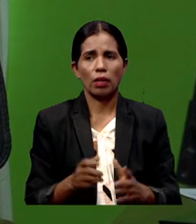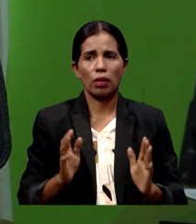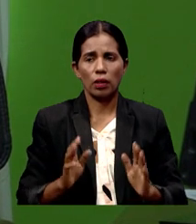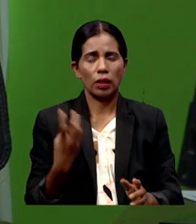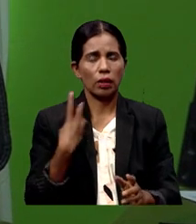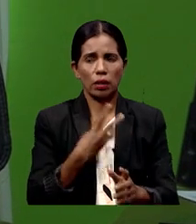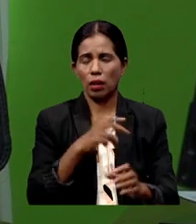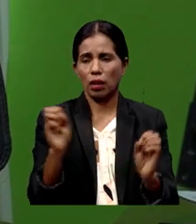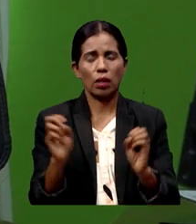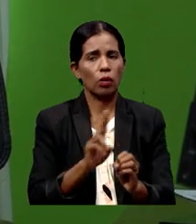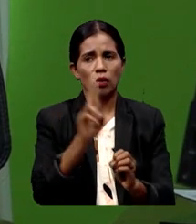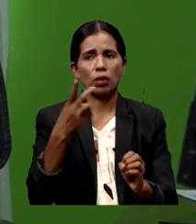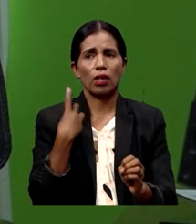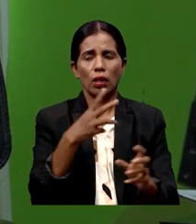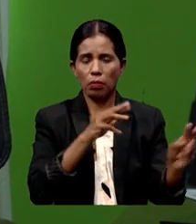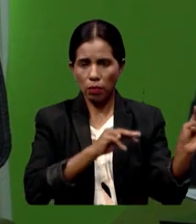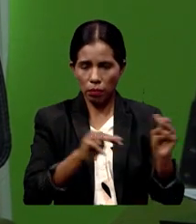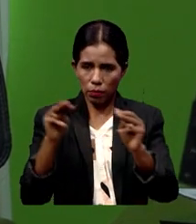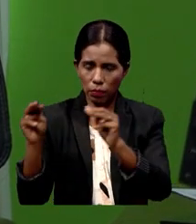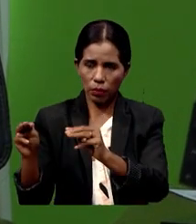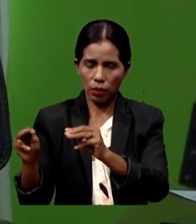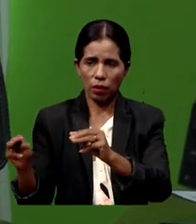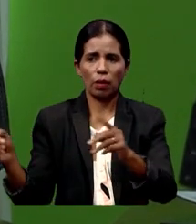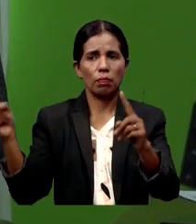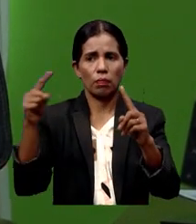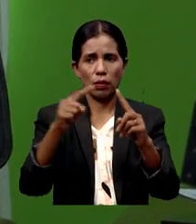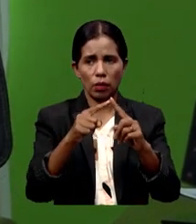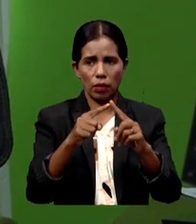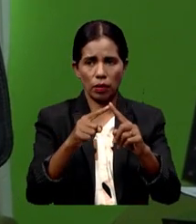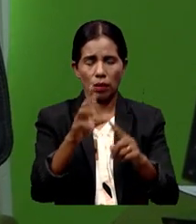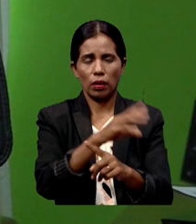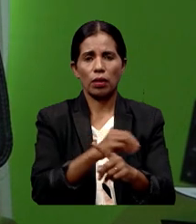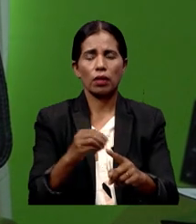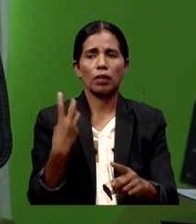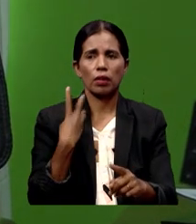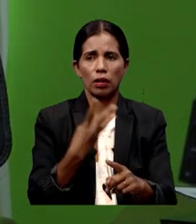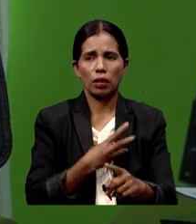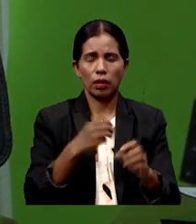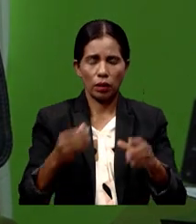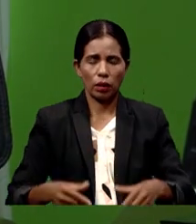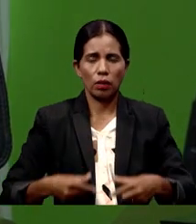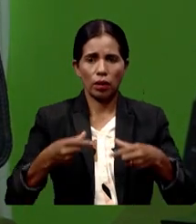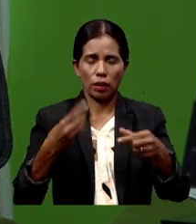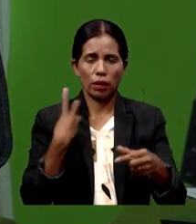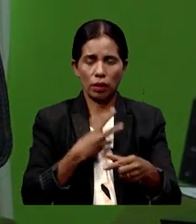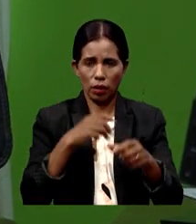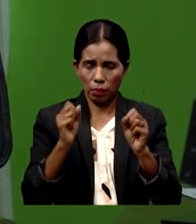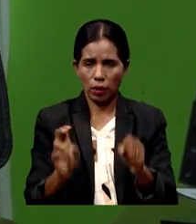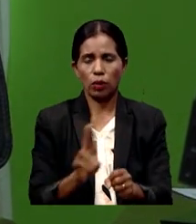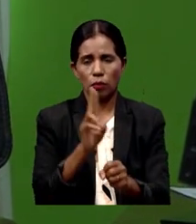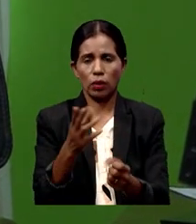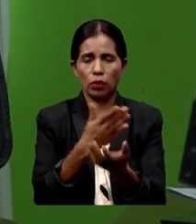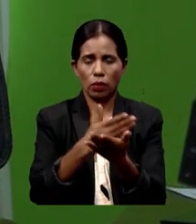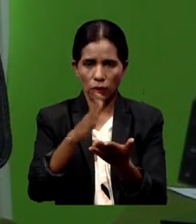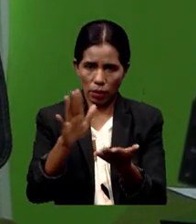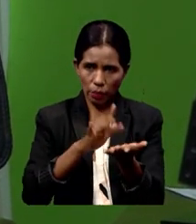usa. A mim muda ba fali pos ne bem a ita disponibiliza ita tu bele usa para o disso sai